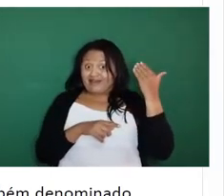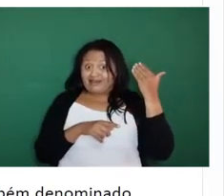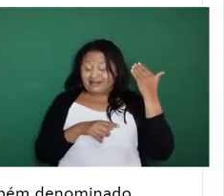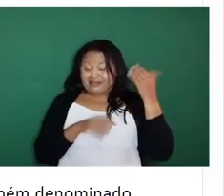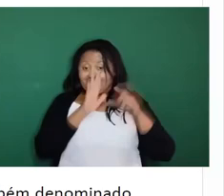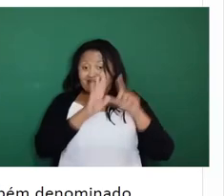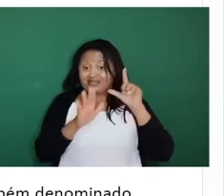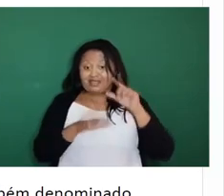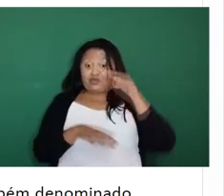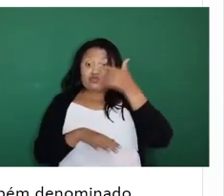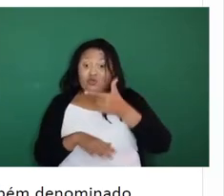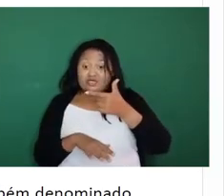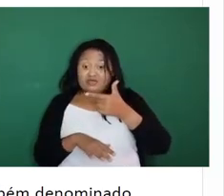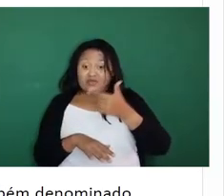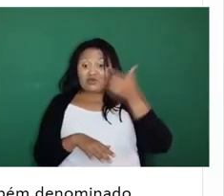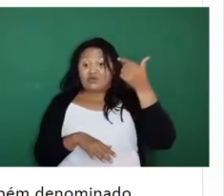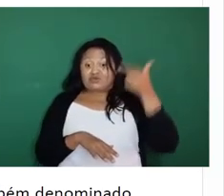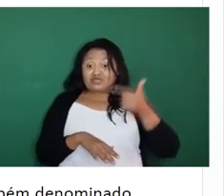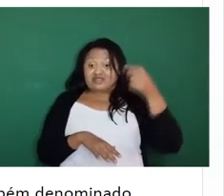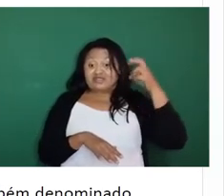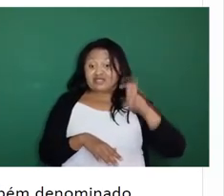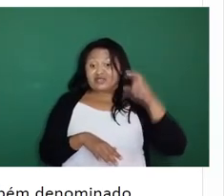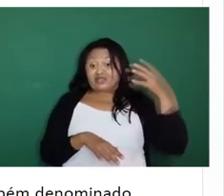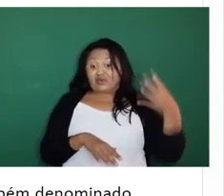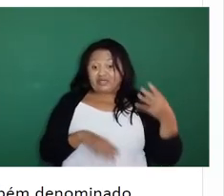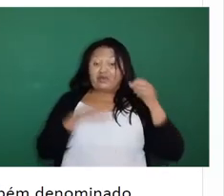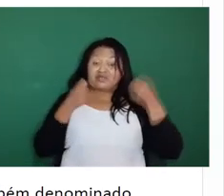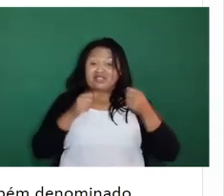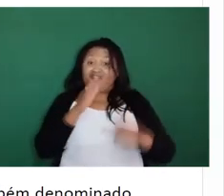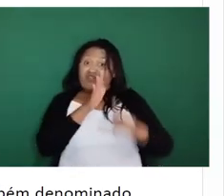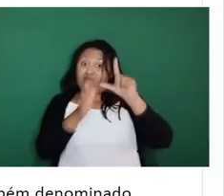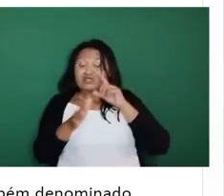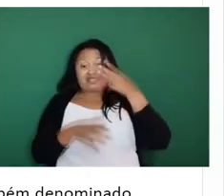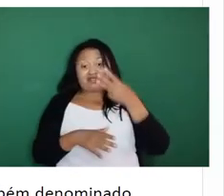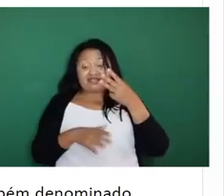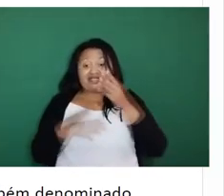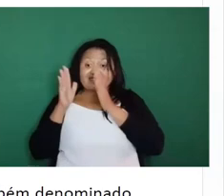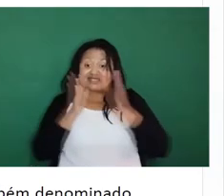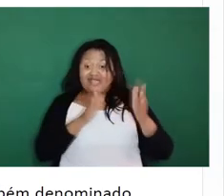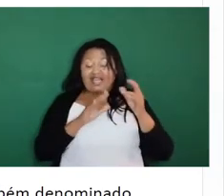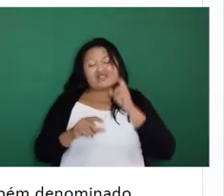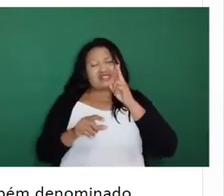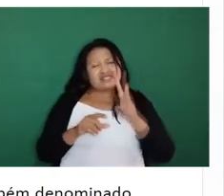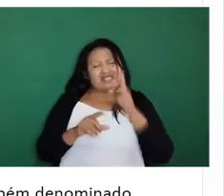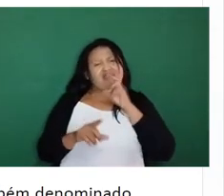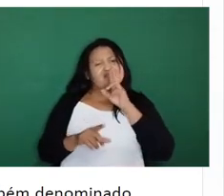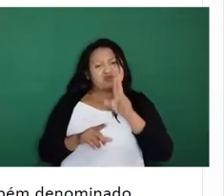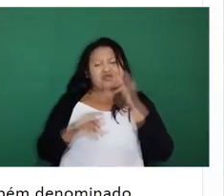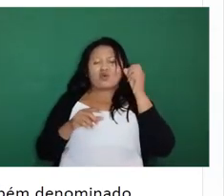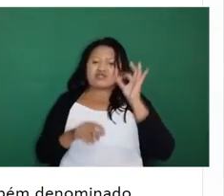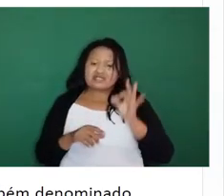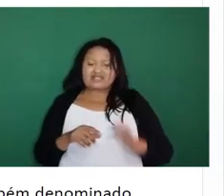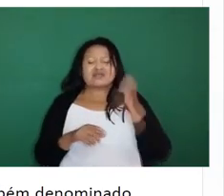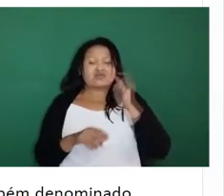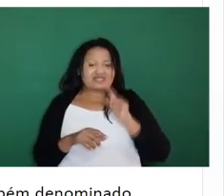2.254 eu teria que voltar três casas e colocar esse 10 a terceira mas só de você achar aquela resposta você com certeza